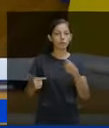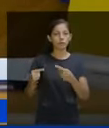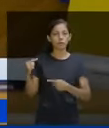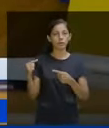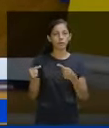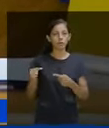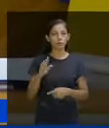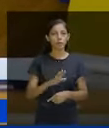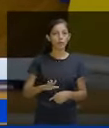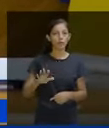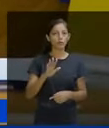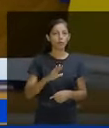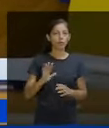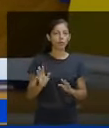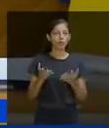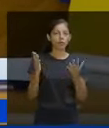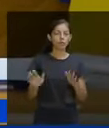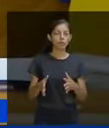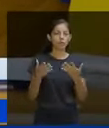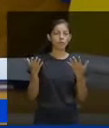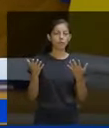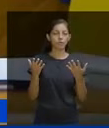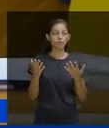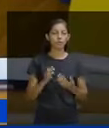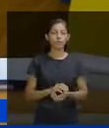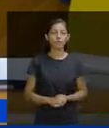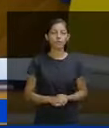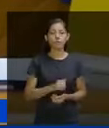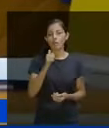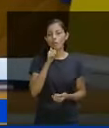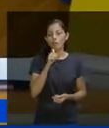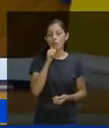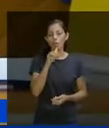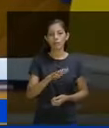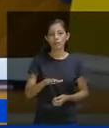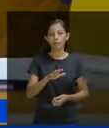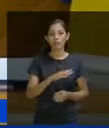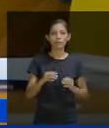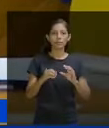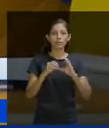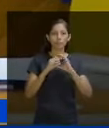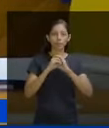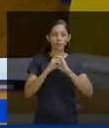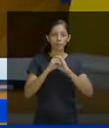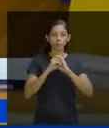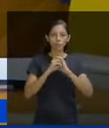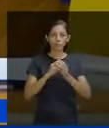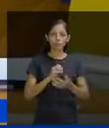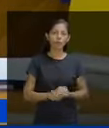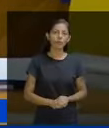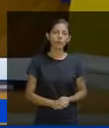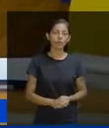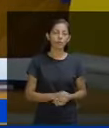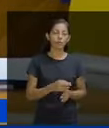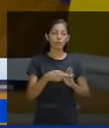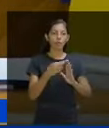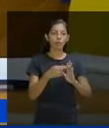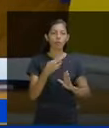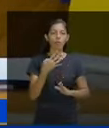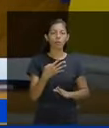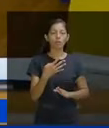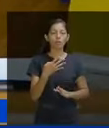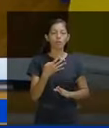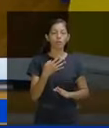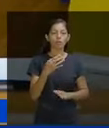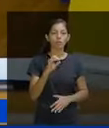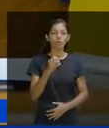Incentivo Permanece à Participação foco no desembargador João Lage, presidente do Tribunal Regional Eleitoral. Ele é branco, de cabelos castanhos escuros,